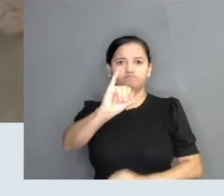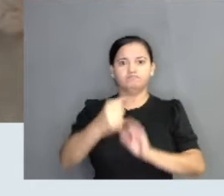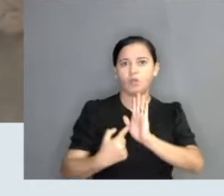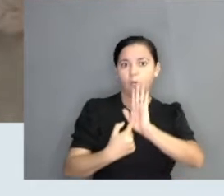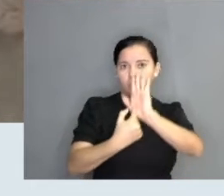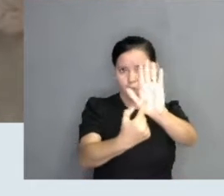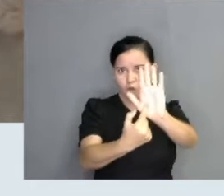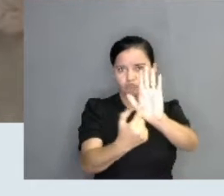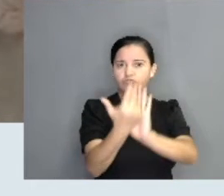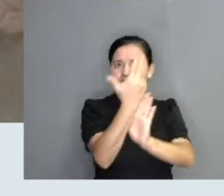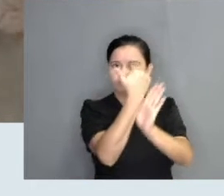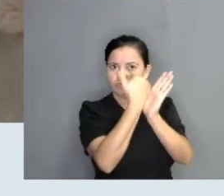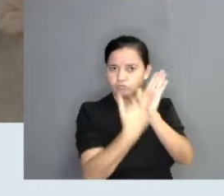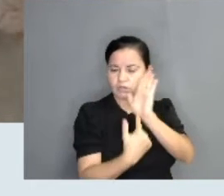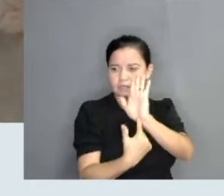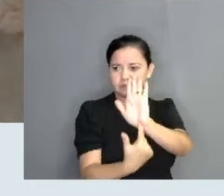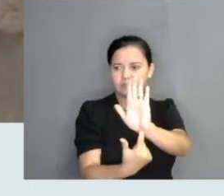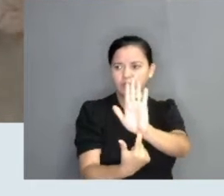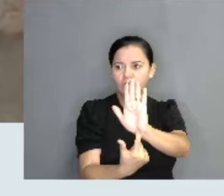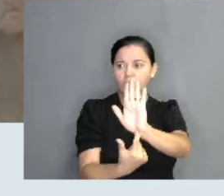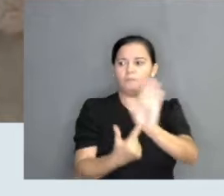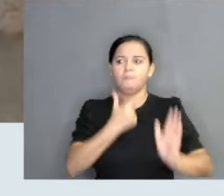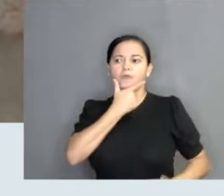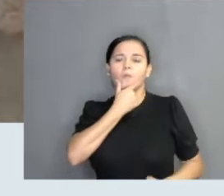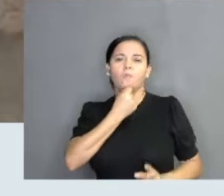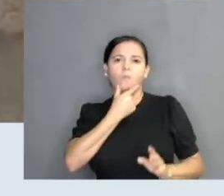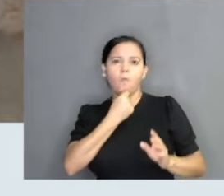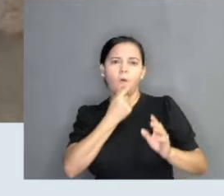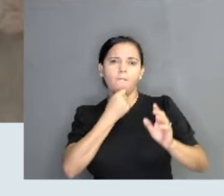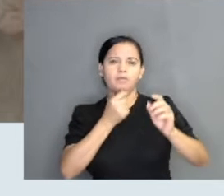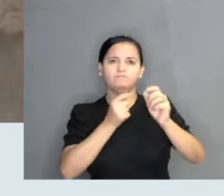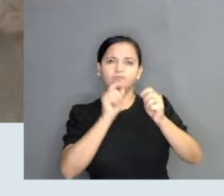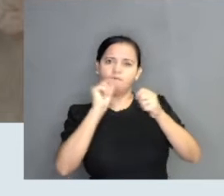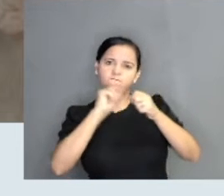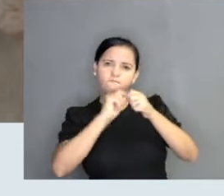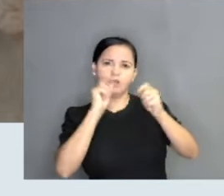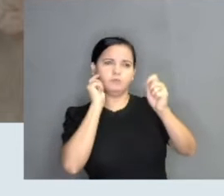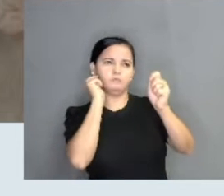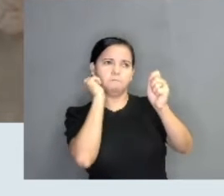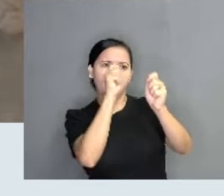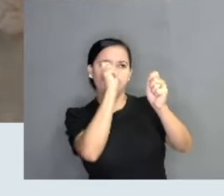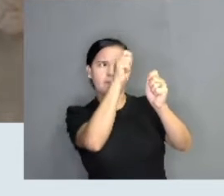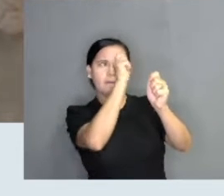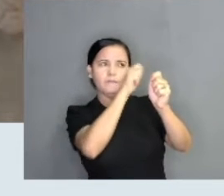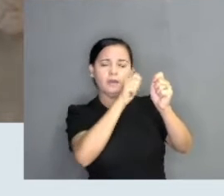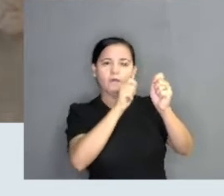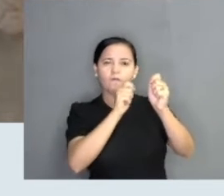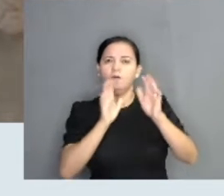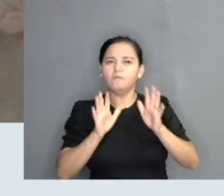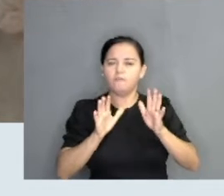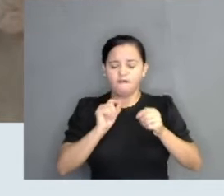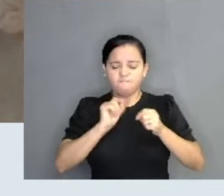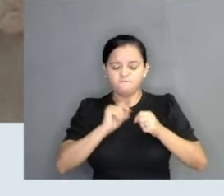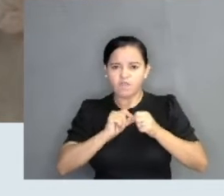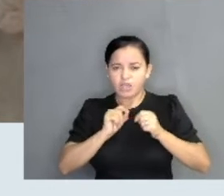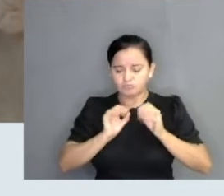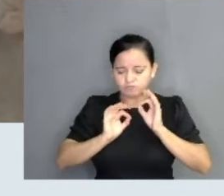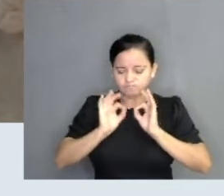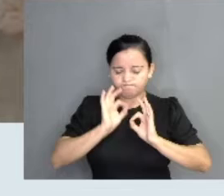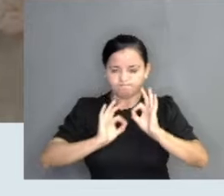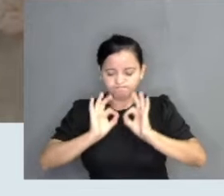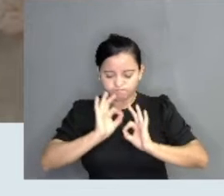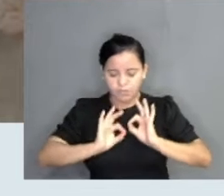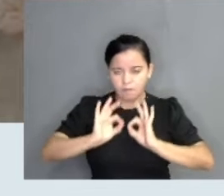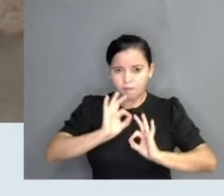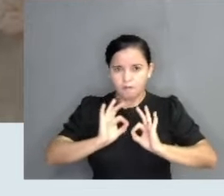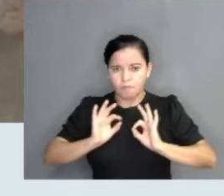características, para vocês perceberem como o artista renascentista, ele era cuidadoso. Então, vocês